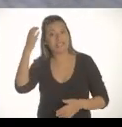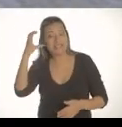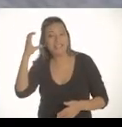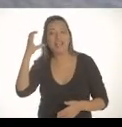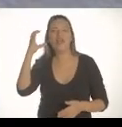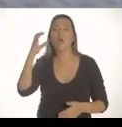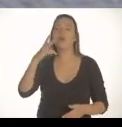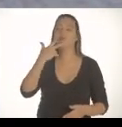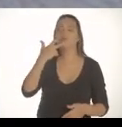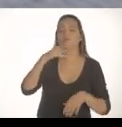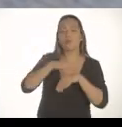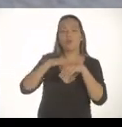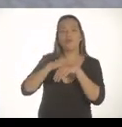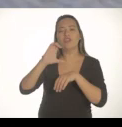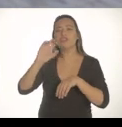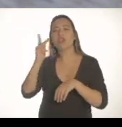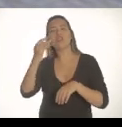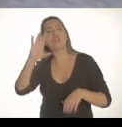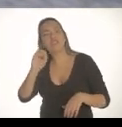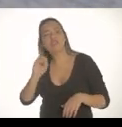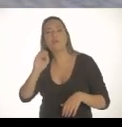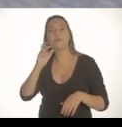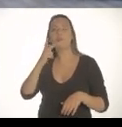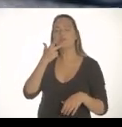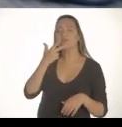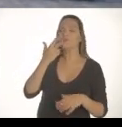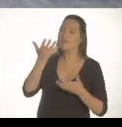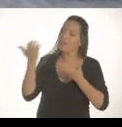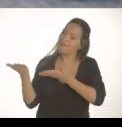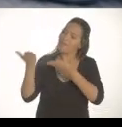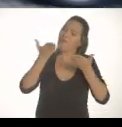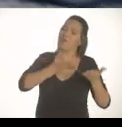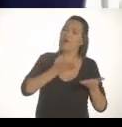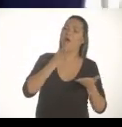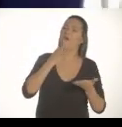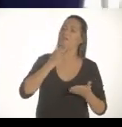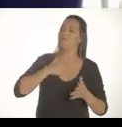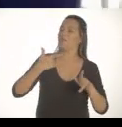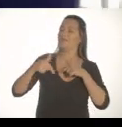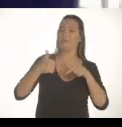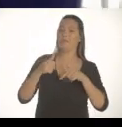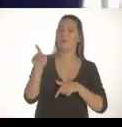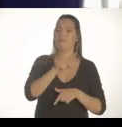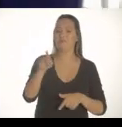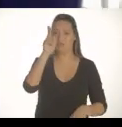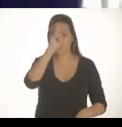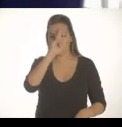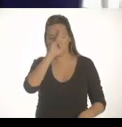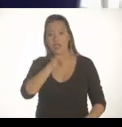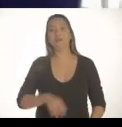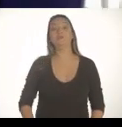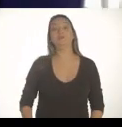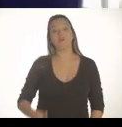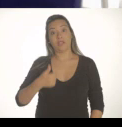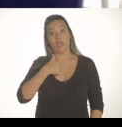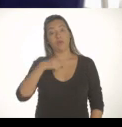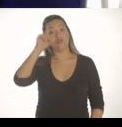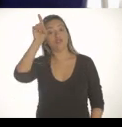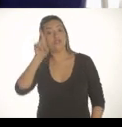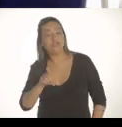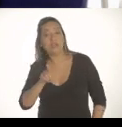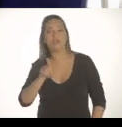Chico, eu quero que você venha conhecer o meu trabalho de professor de história. Eu dirigi o sistema penitenciário, um belo